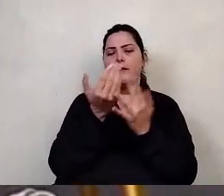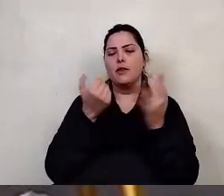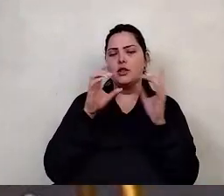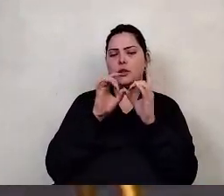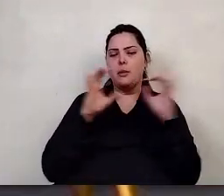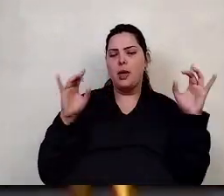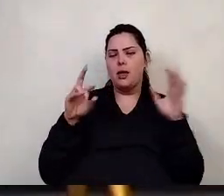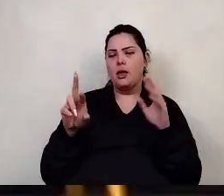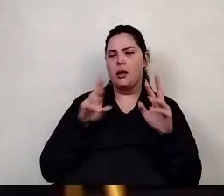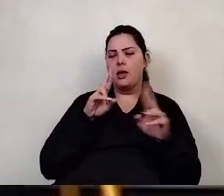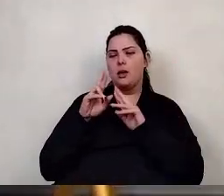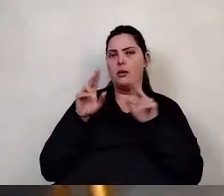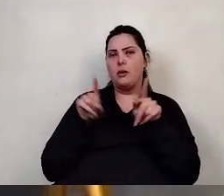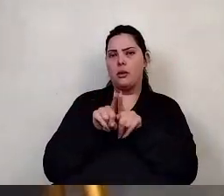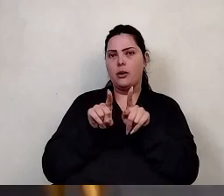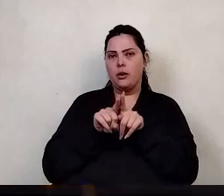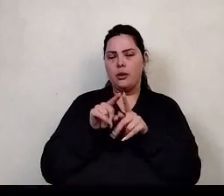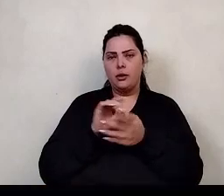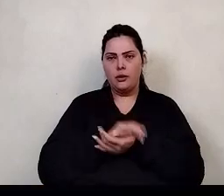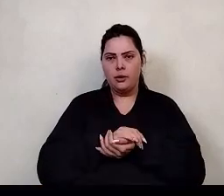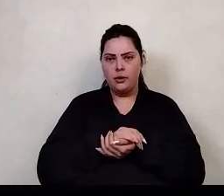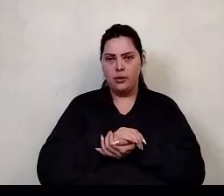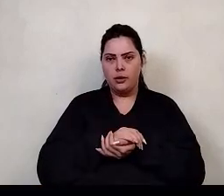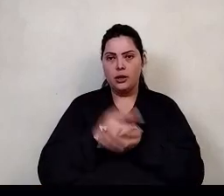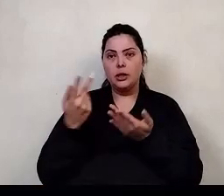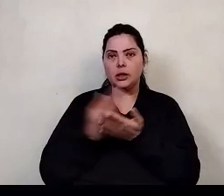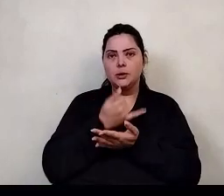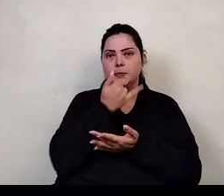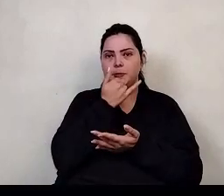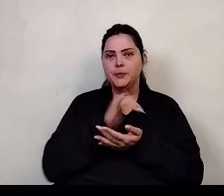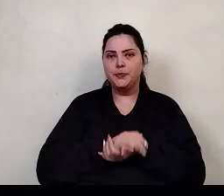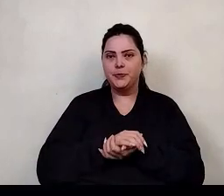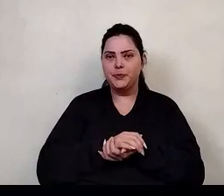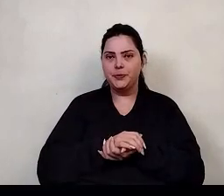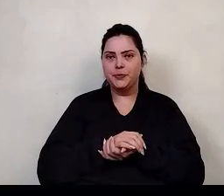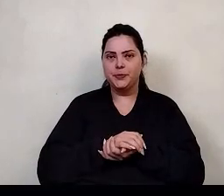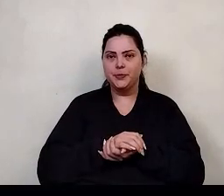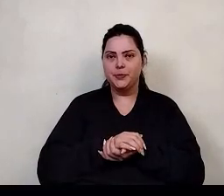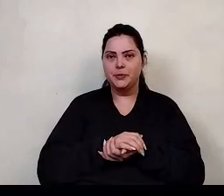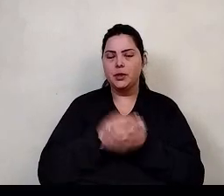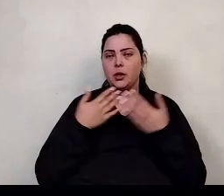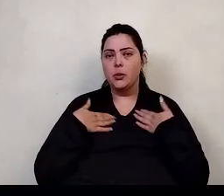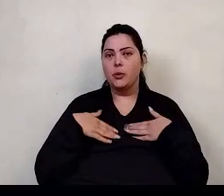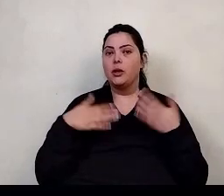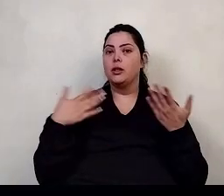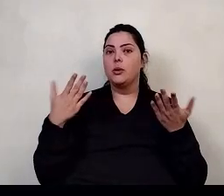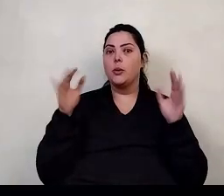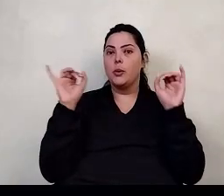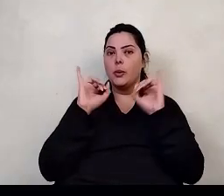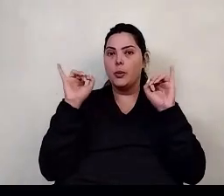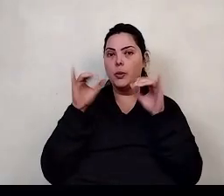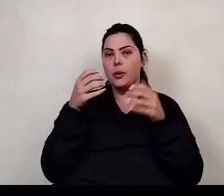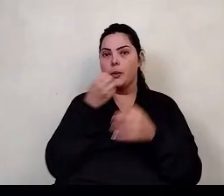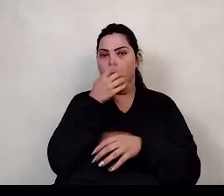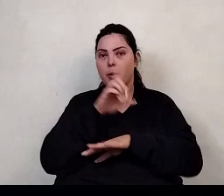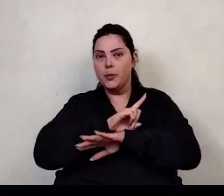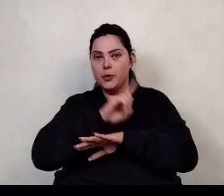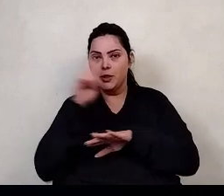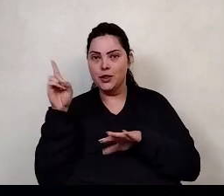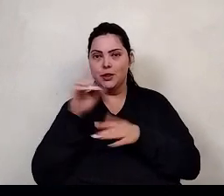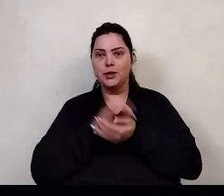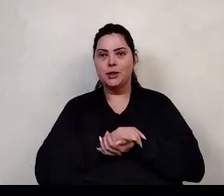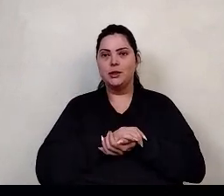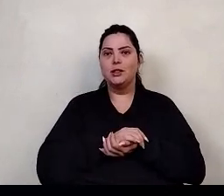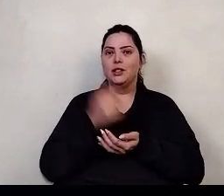não. Eu errei, eu errei. Tranquilo. Bom, olá, pessoas. Bom dia. De novo,